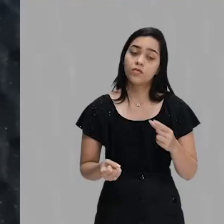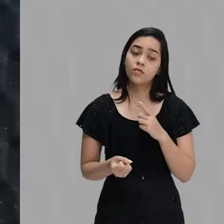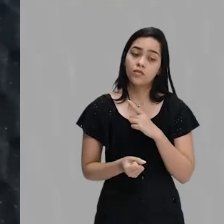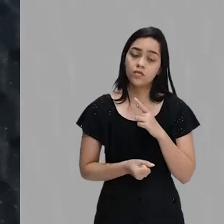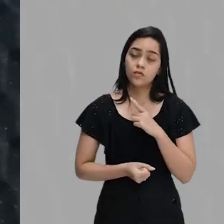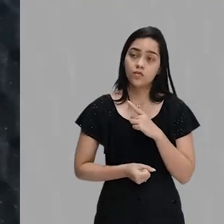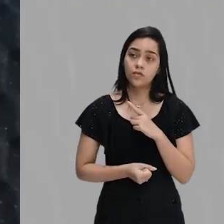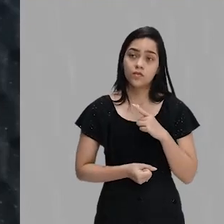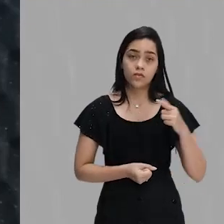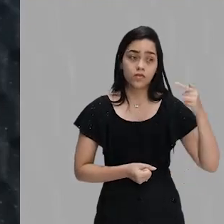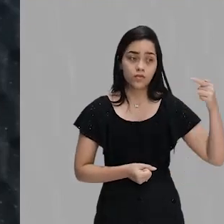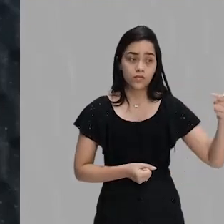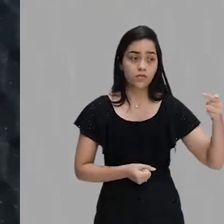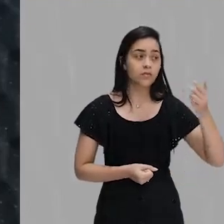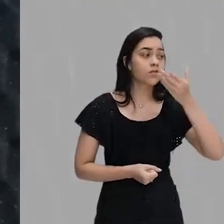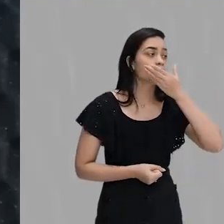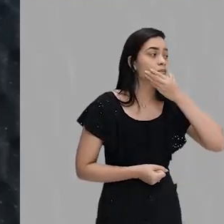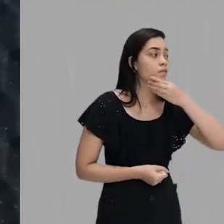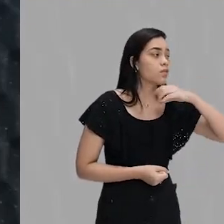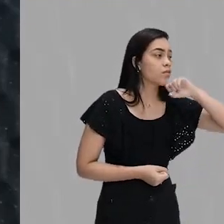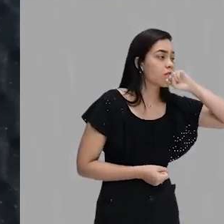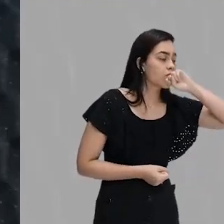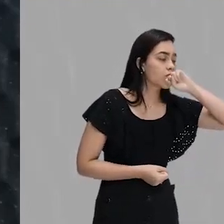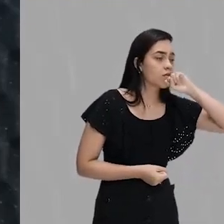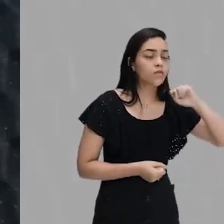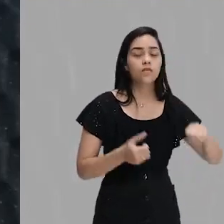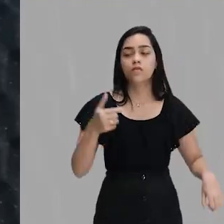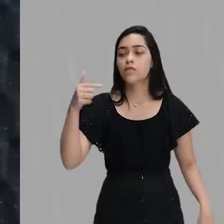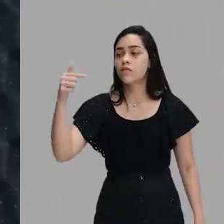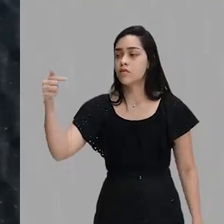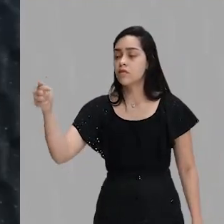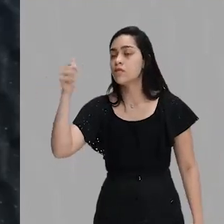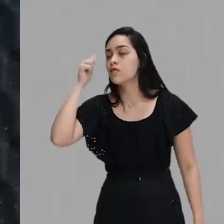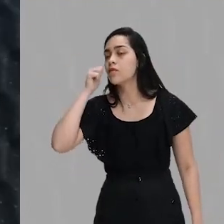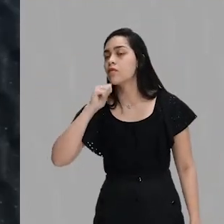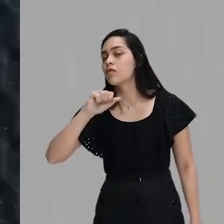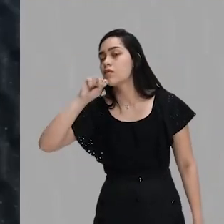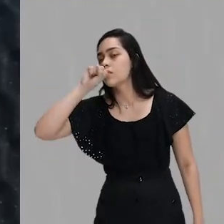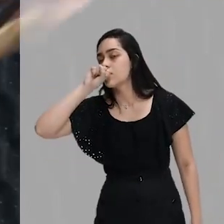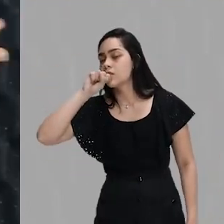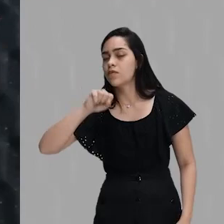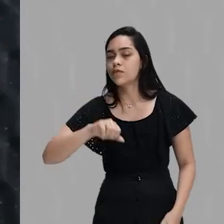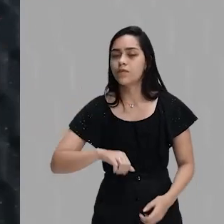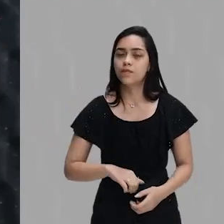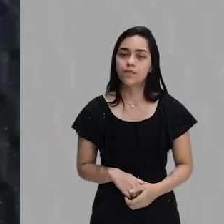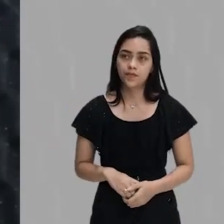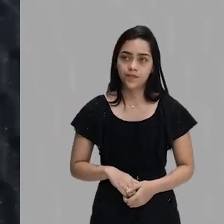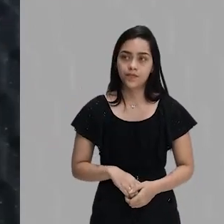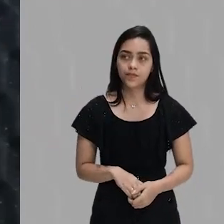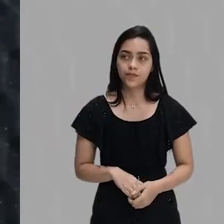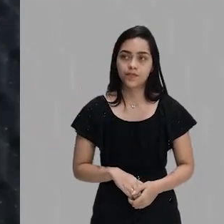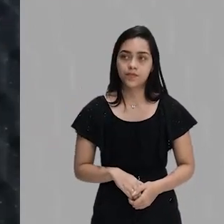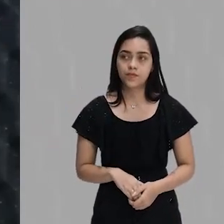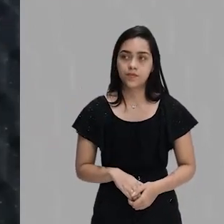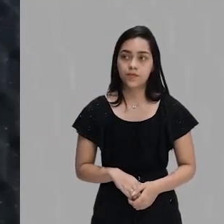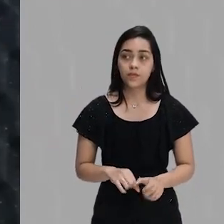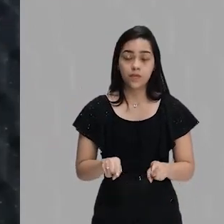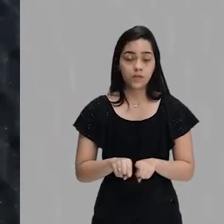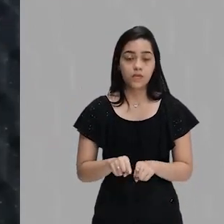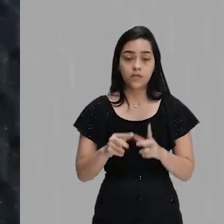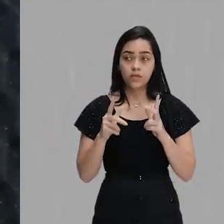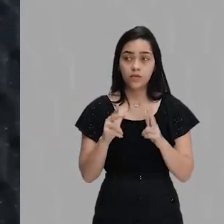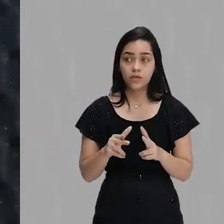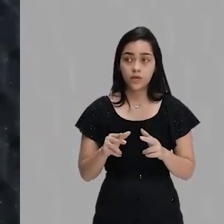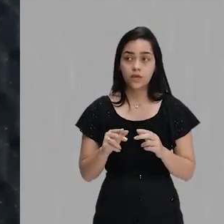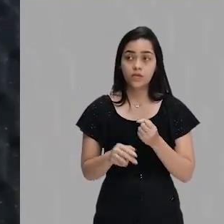diploide. Ela recebeu 7 cromossomos da planta macho e 7 cromossomos da planta fêmea. Da mesma maneira, nós